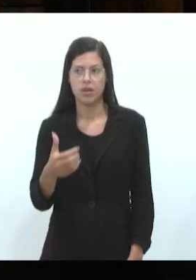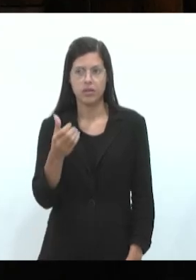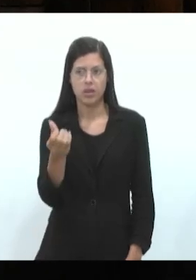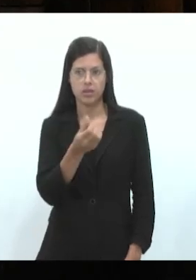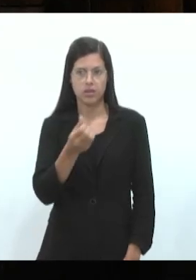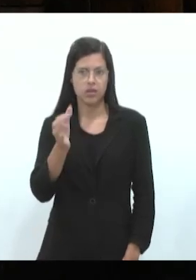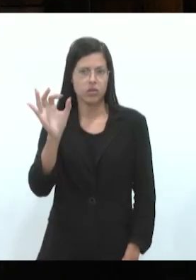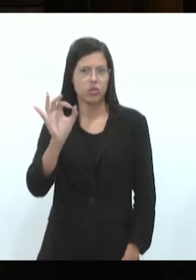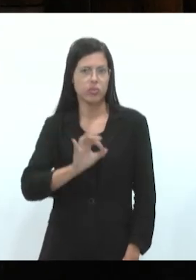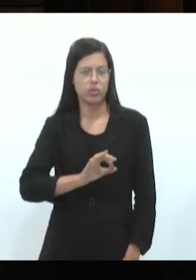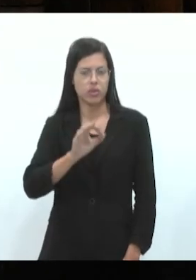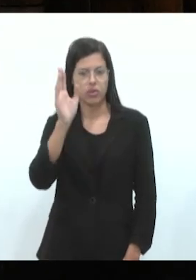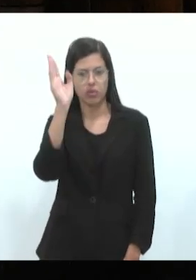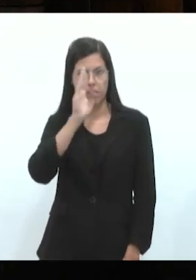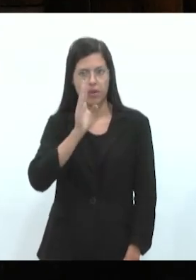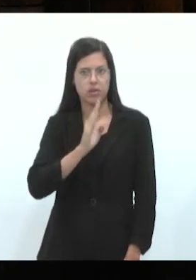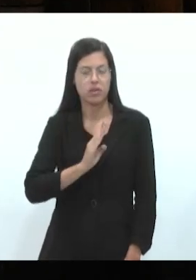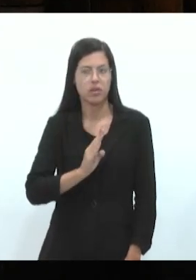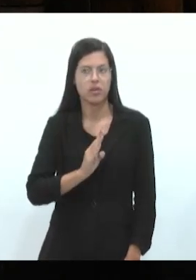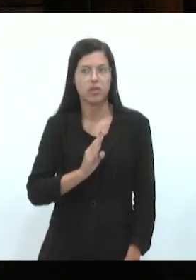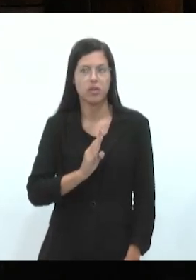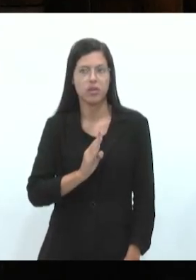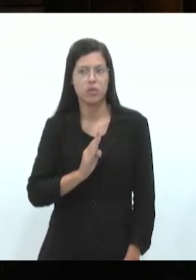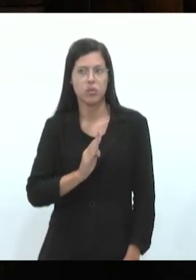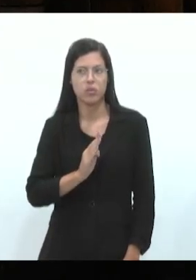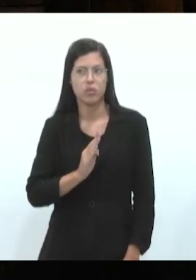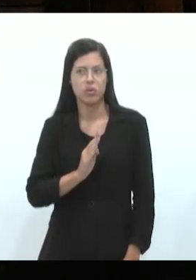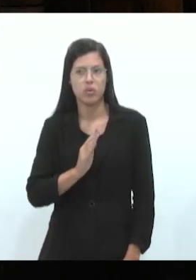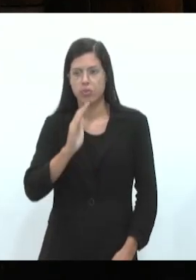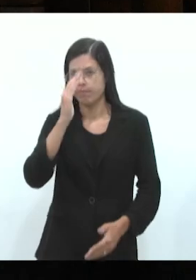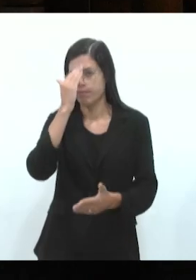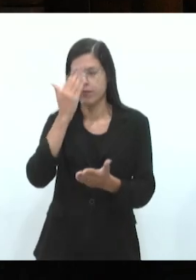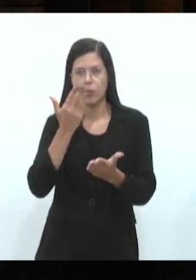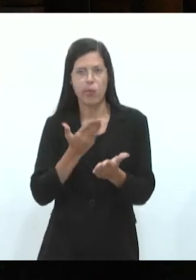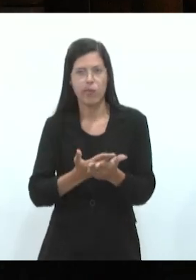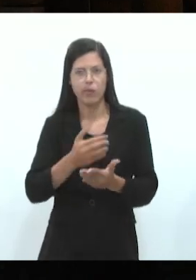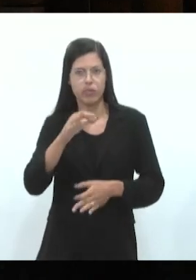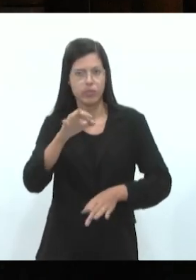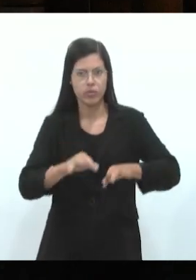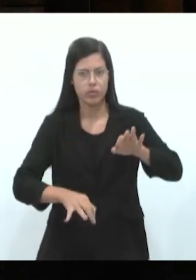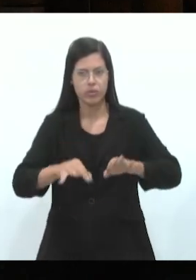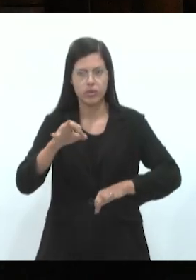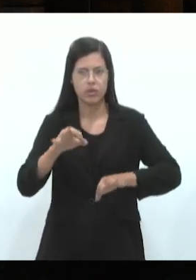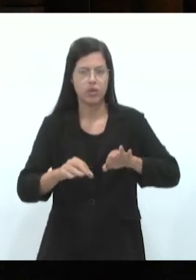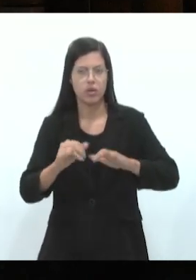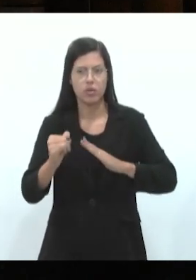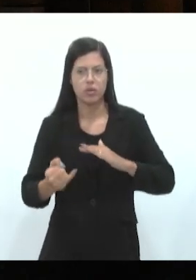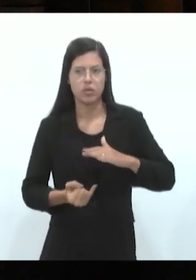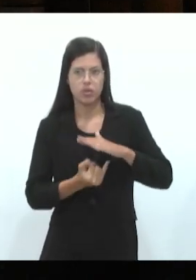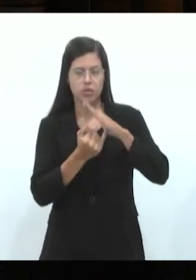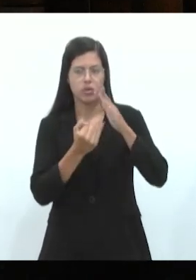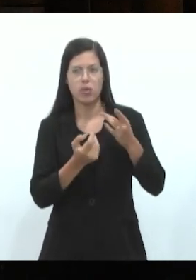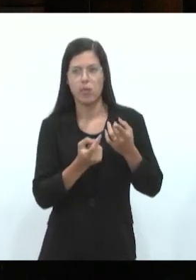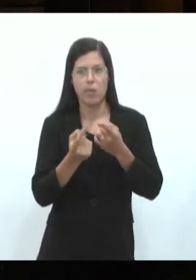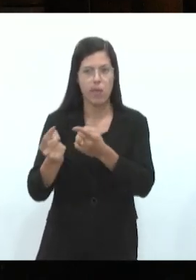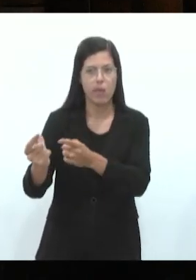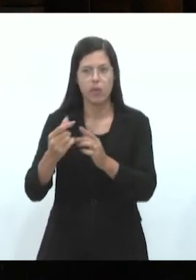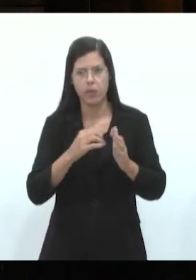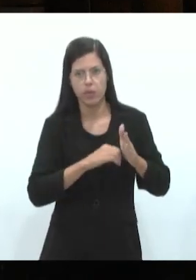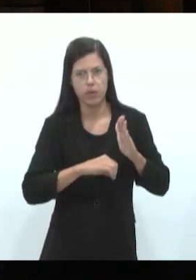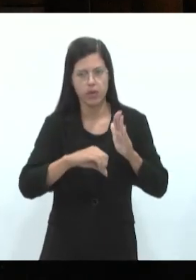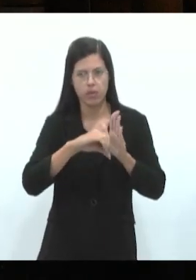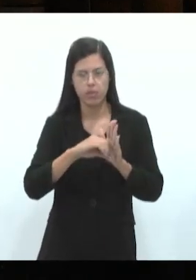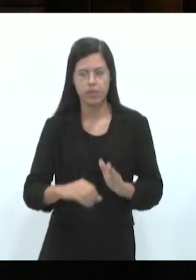66% dos brasileiros não confiam no judiciário como instituição de combate ao crime.